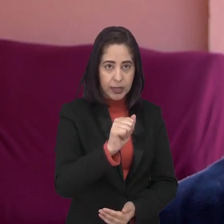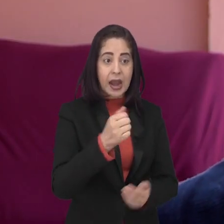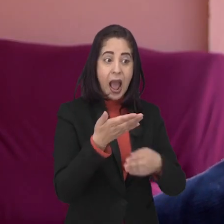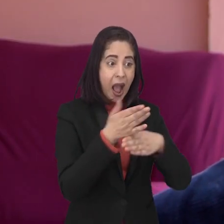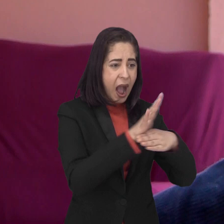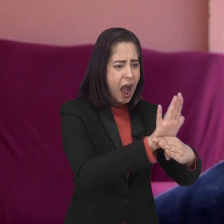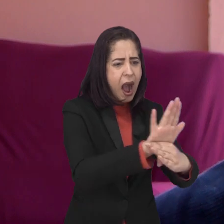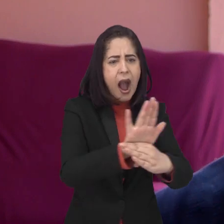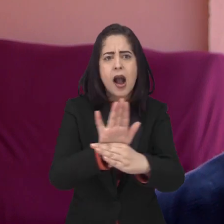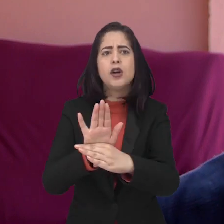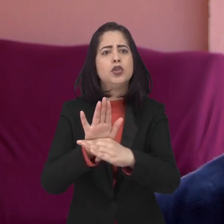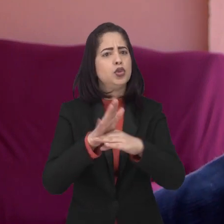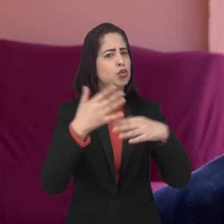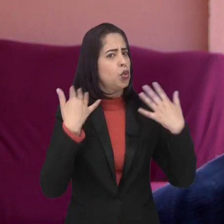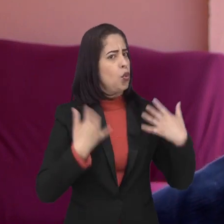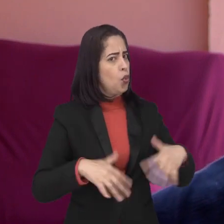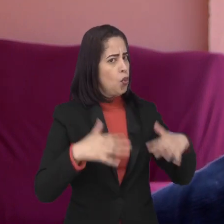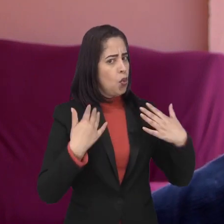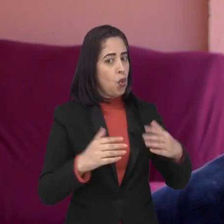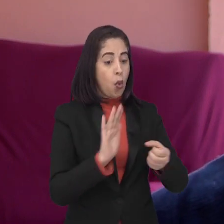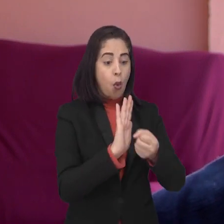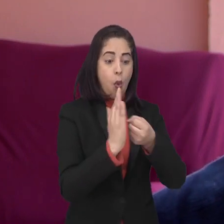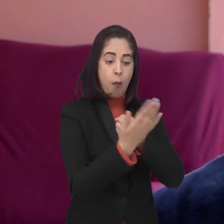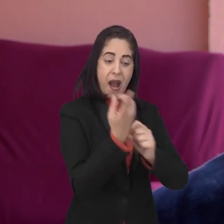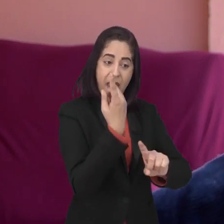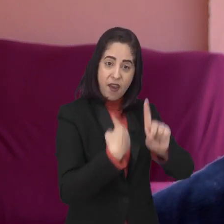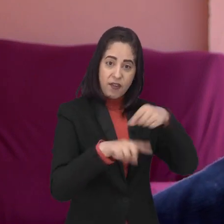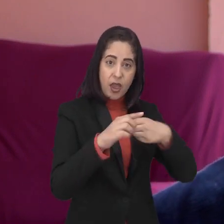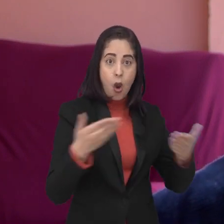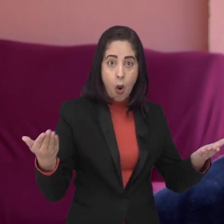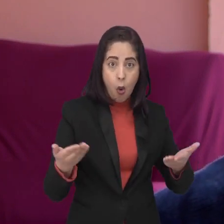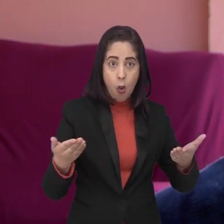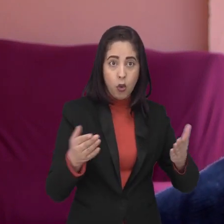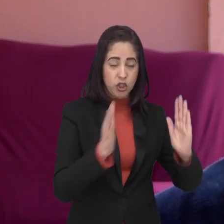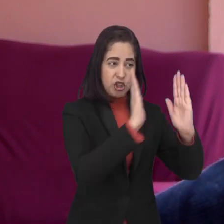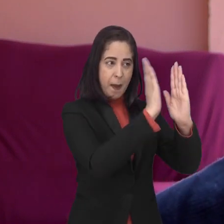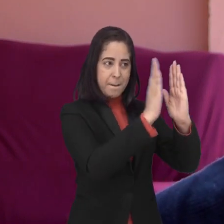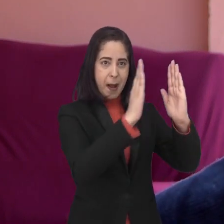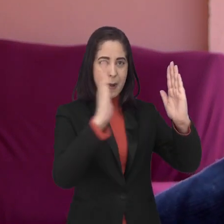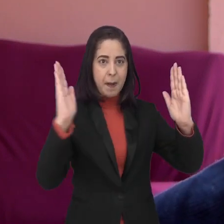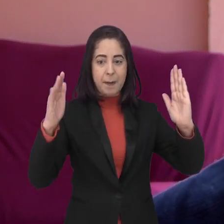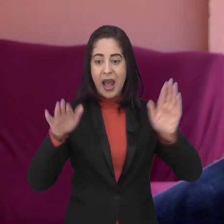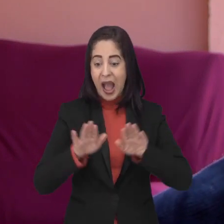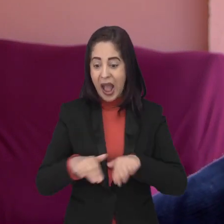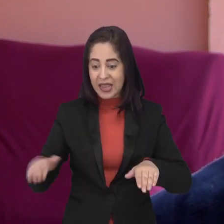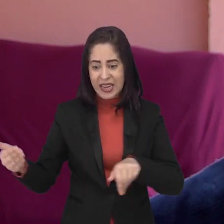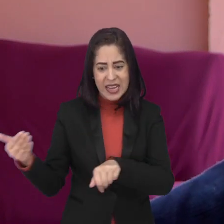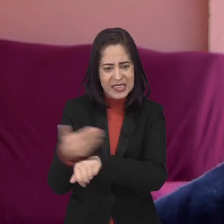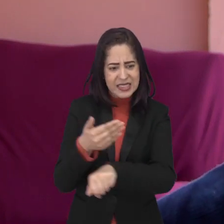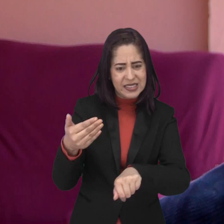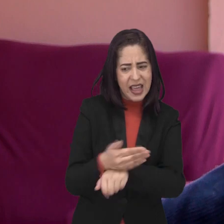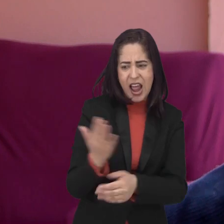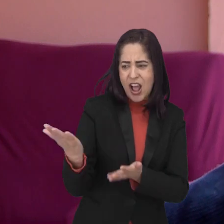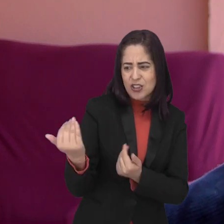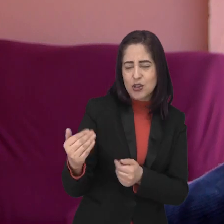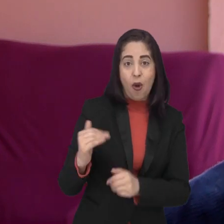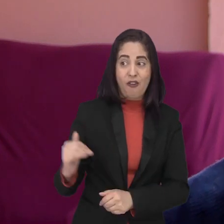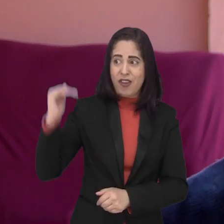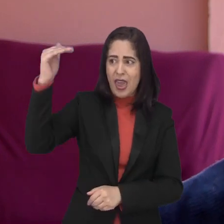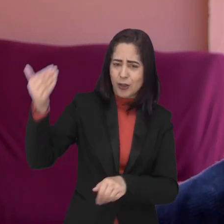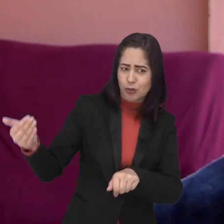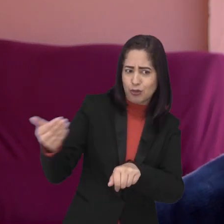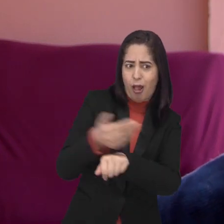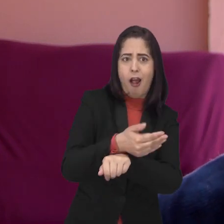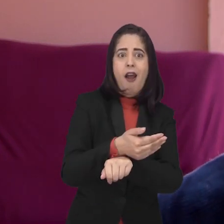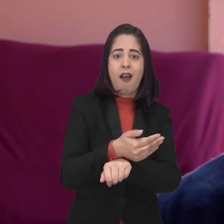Melo, ajudou muito no desenvolvimento, e hoje essa biblioteca é utilizada pelas crianças, pelos jovens, pelos